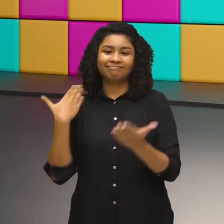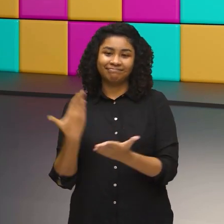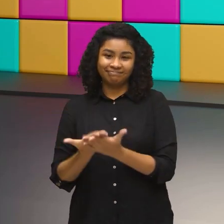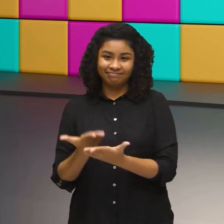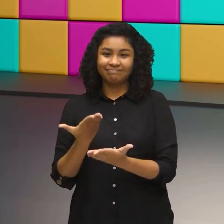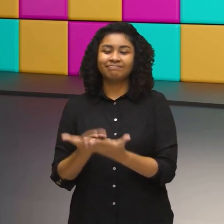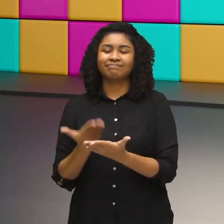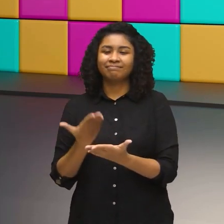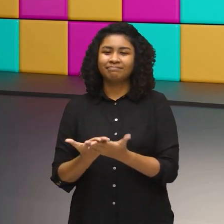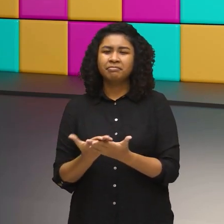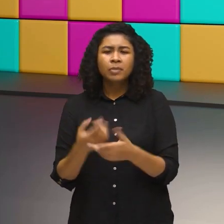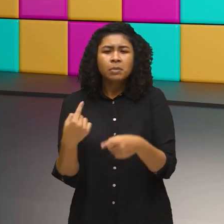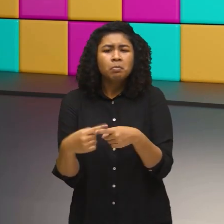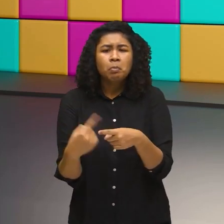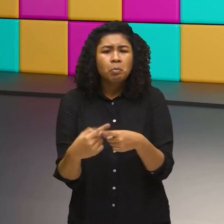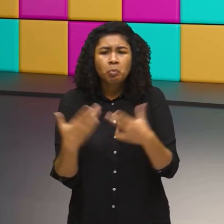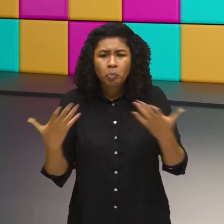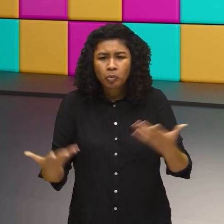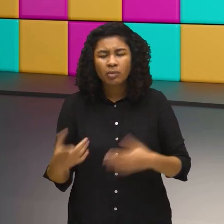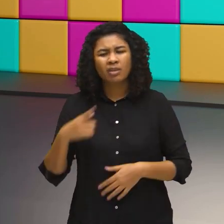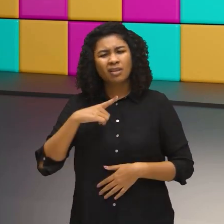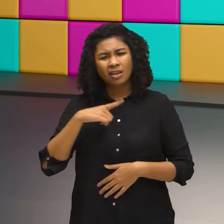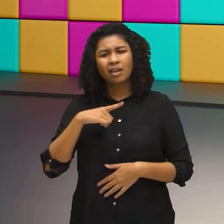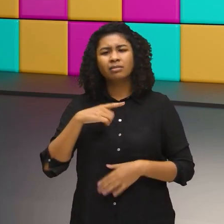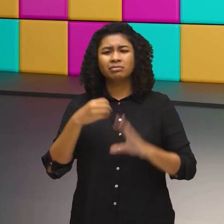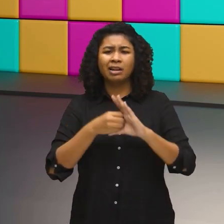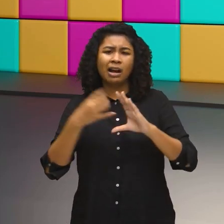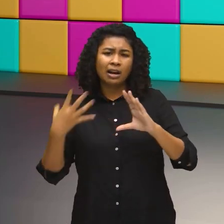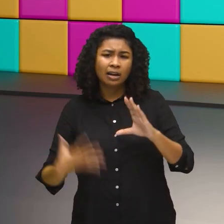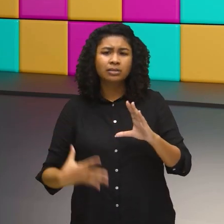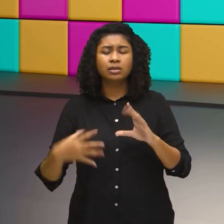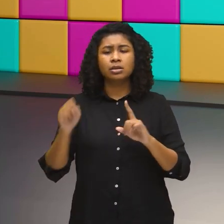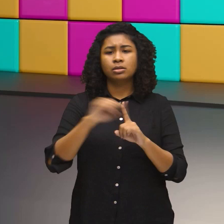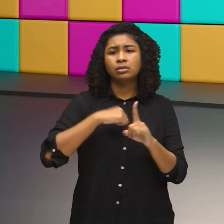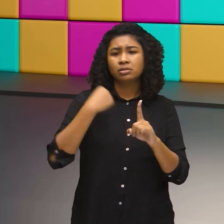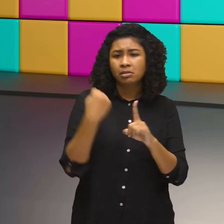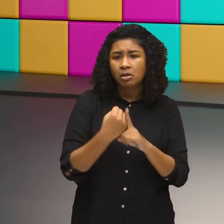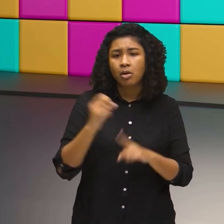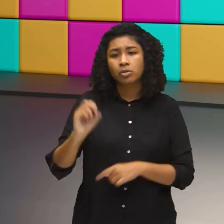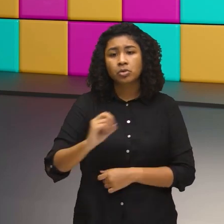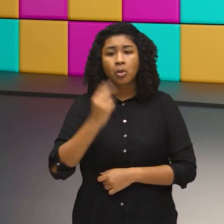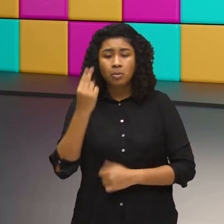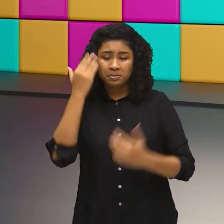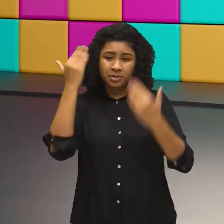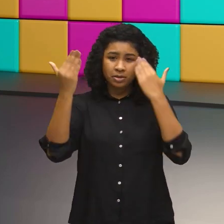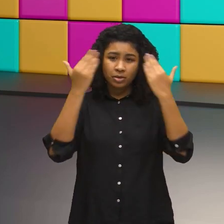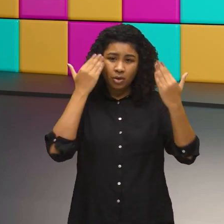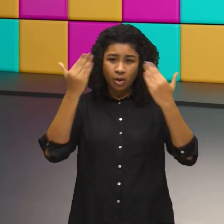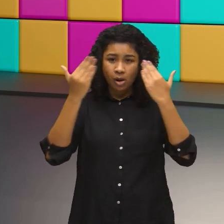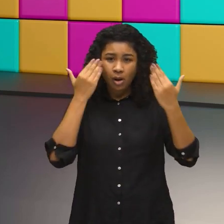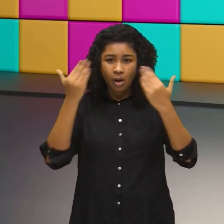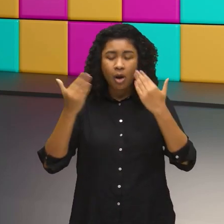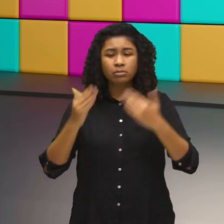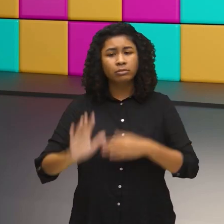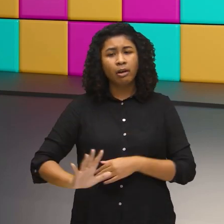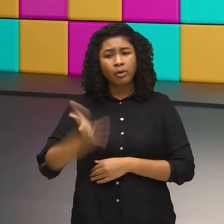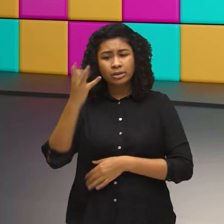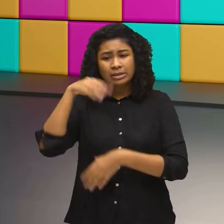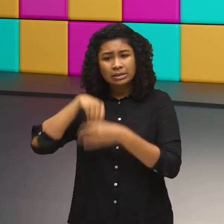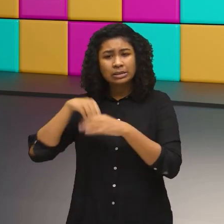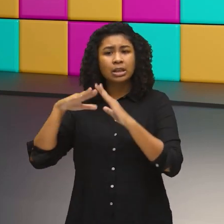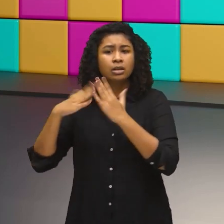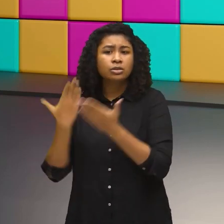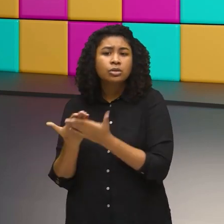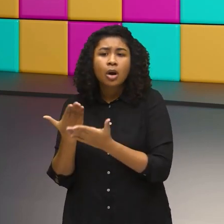quê? Fatores sociológicos e psicológicos explicam que esse fenômeno acontece na escola porque os jovens